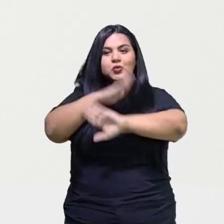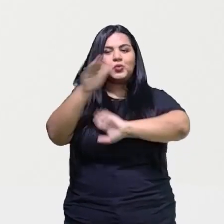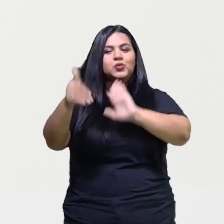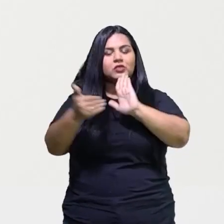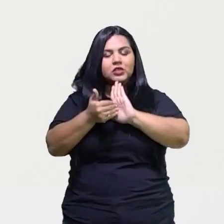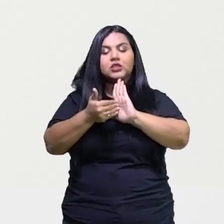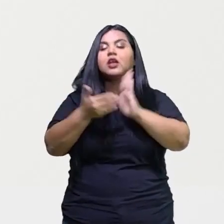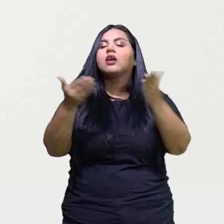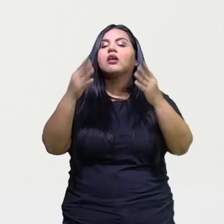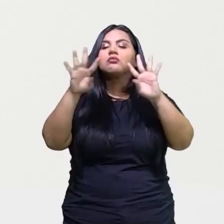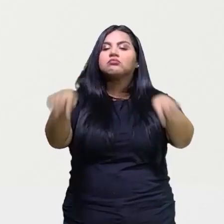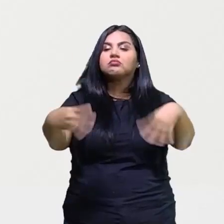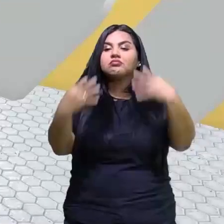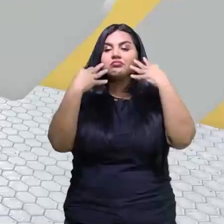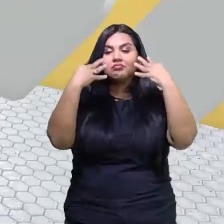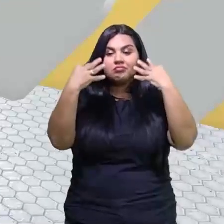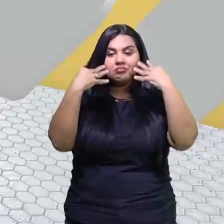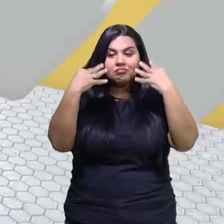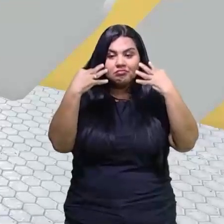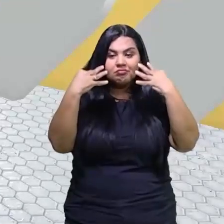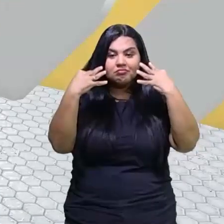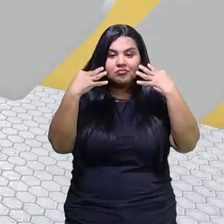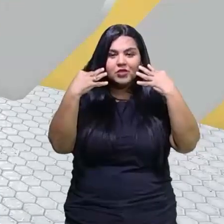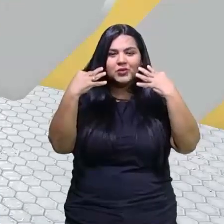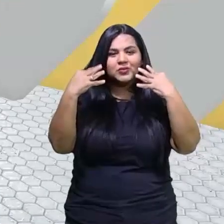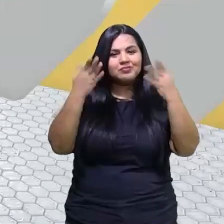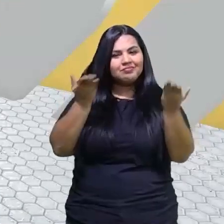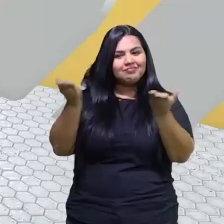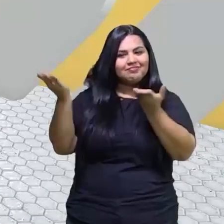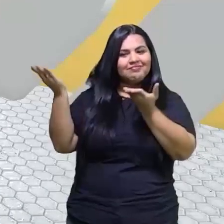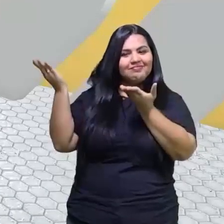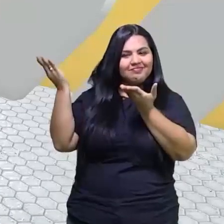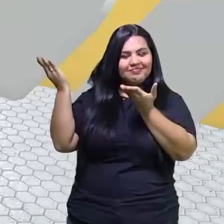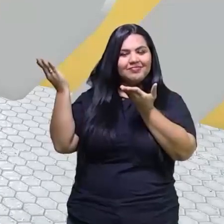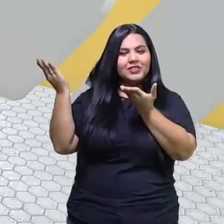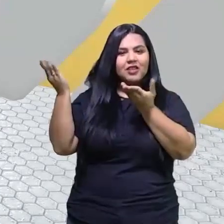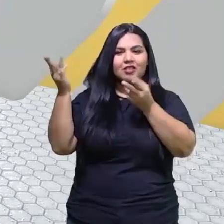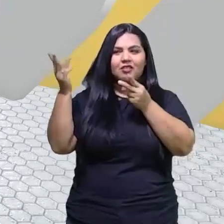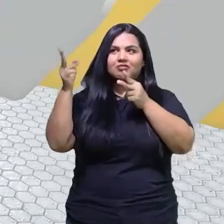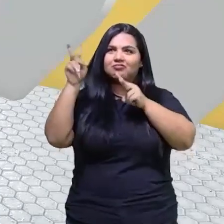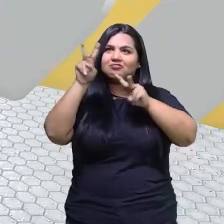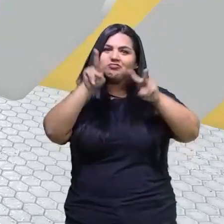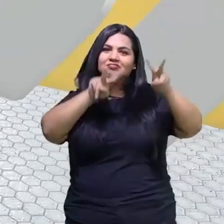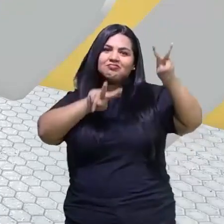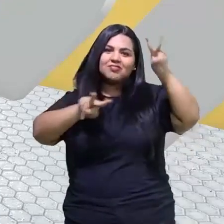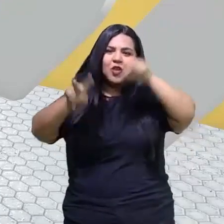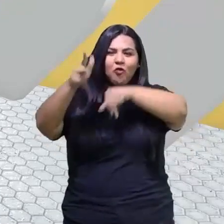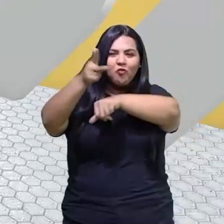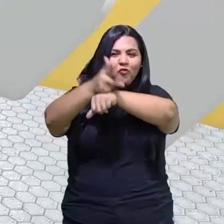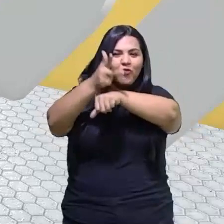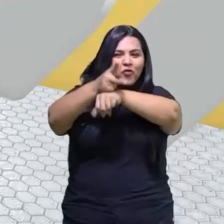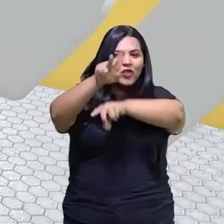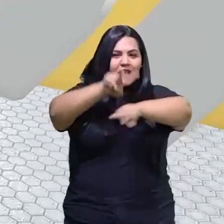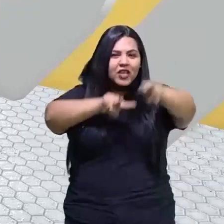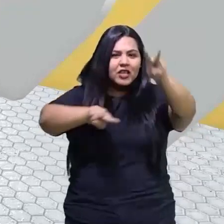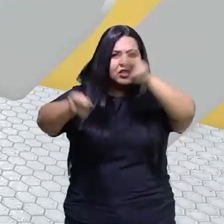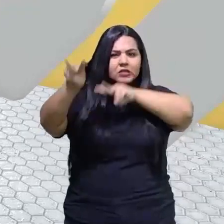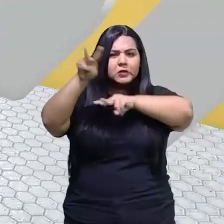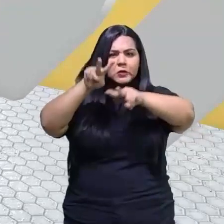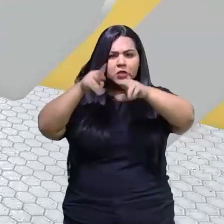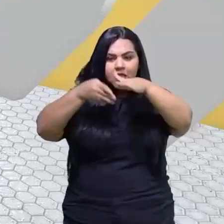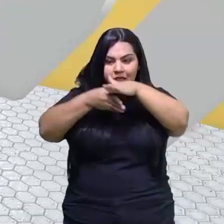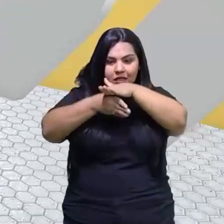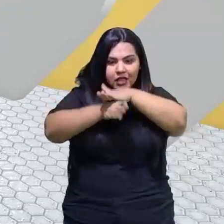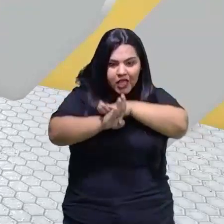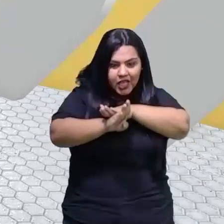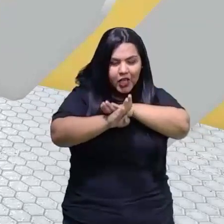E agora, olha para mim. Olha o que nós temos aqui do lado. Olha essa vista. Aqui temos simplesmente uma vista de dentro do